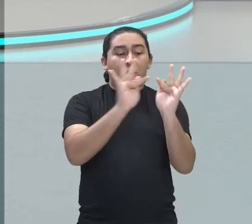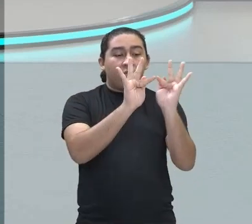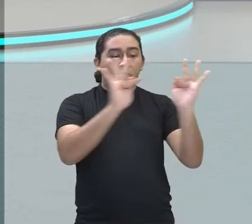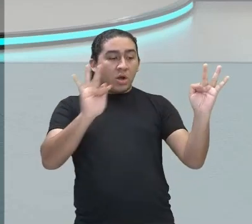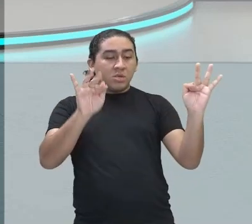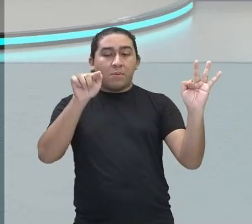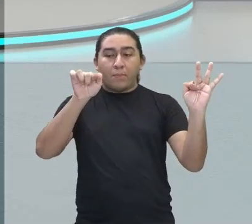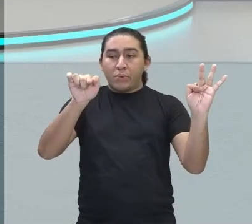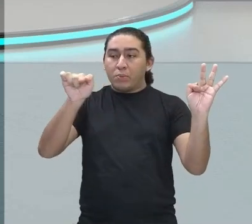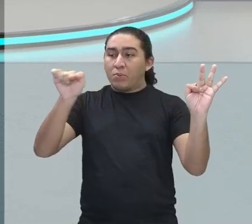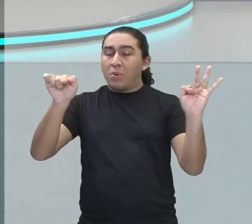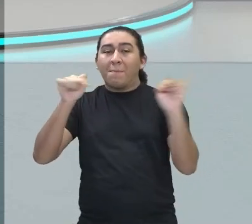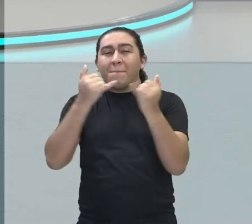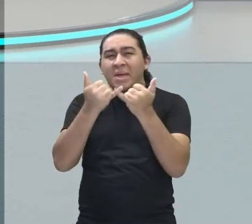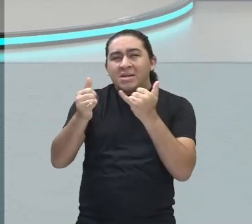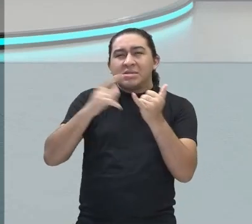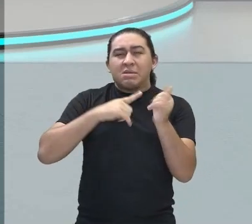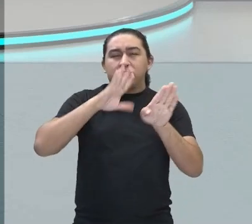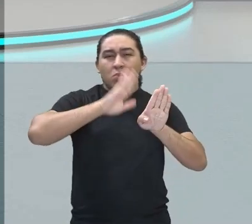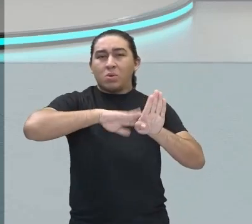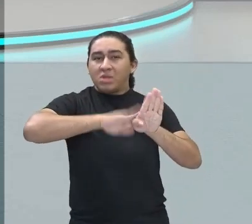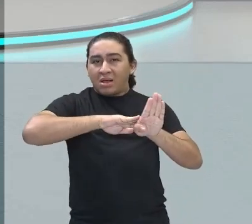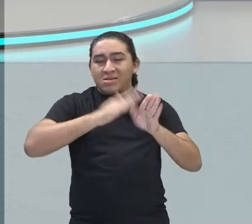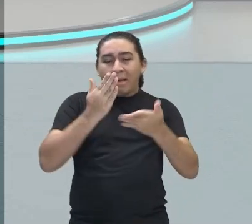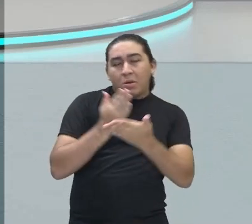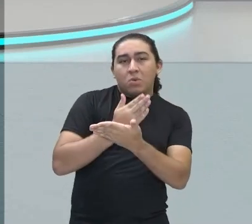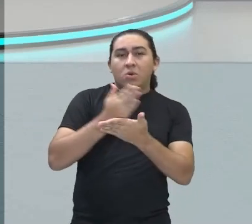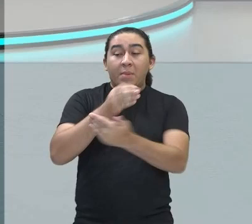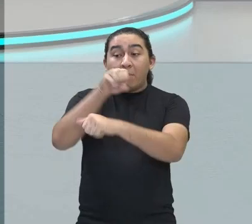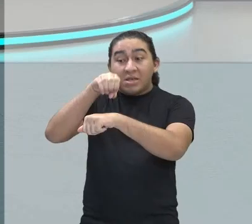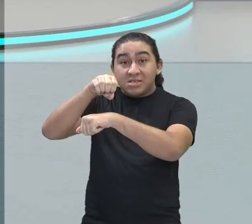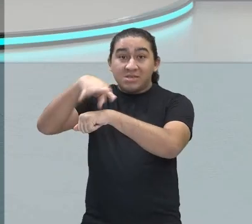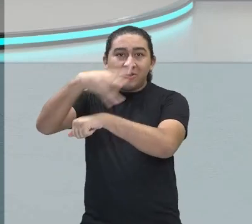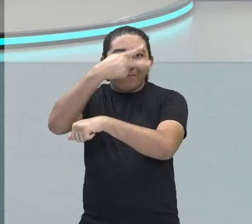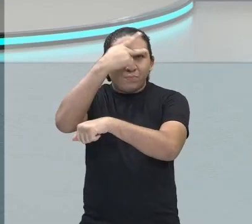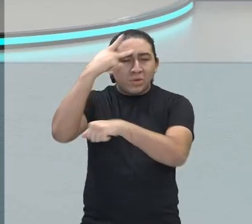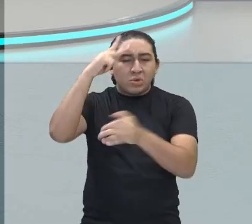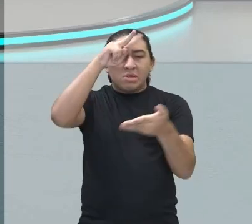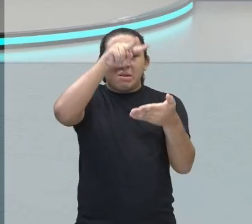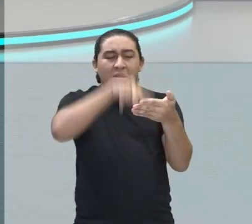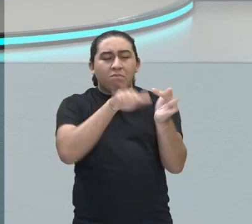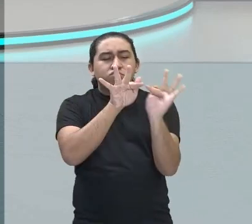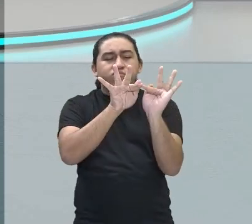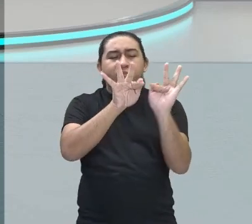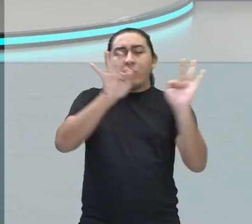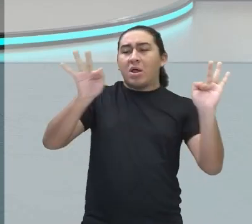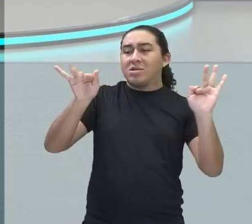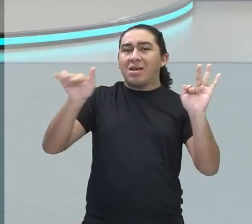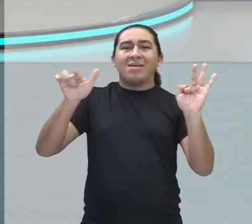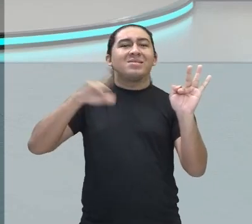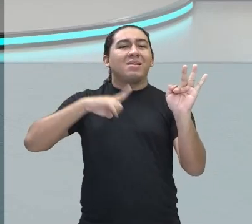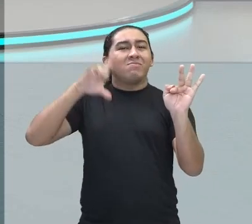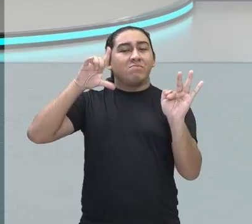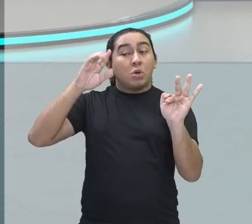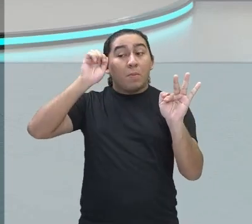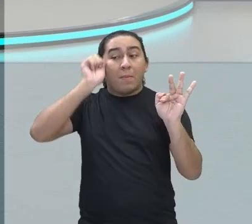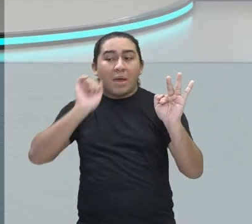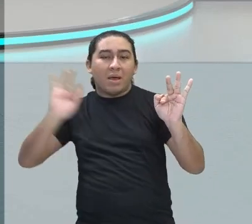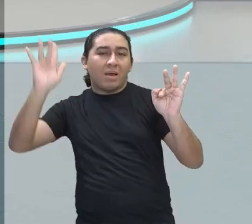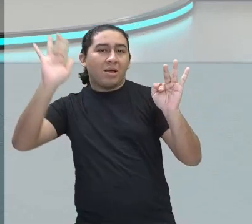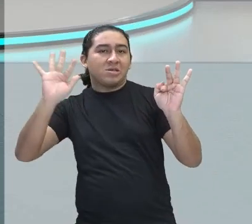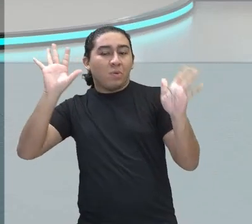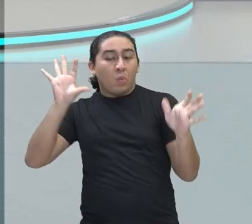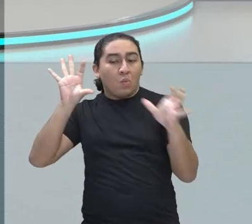deixam subentendido. Ele vai sugerir ao leitor aquilo que o leitor acha que poderia ser ali